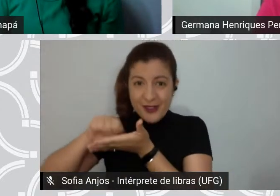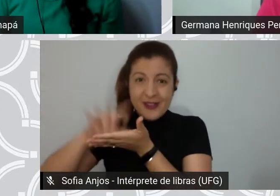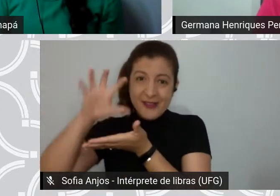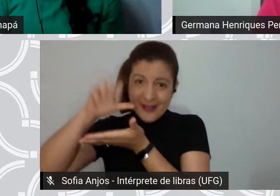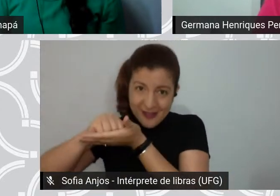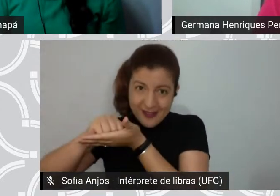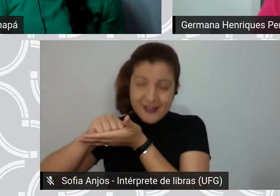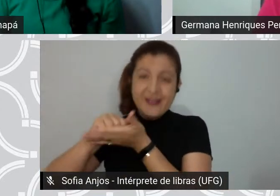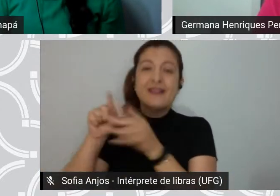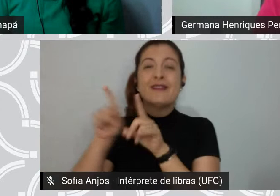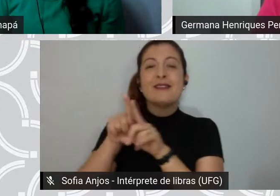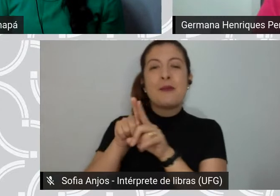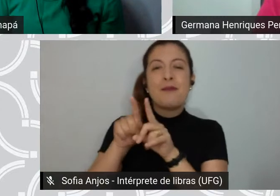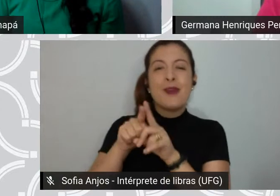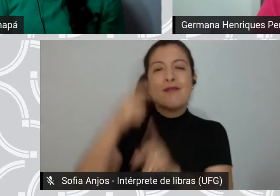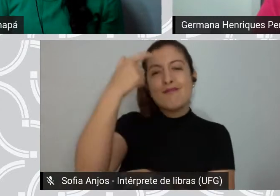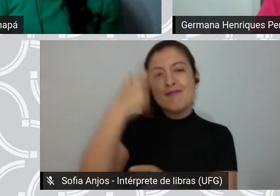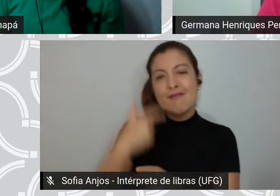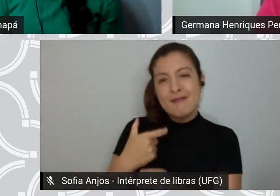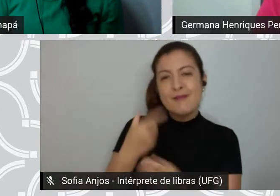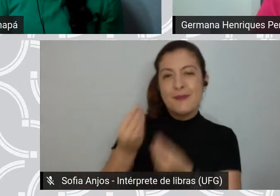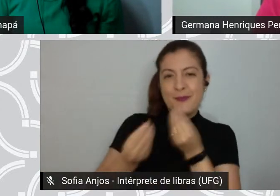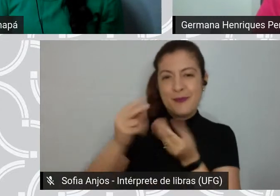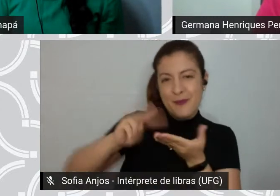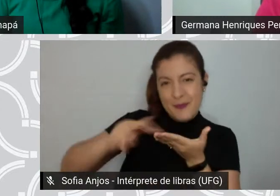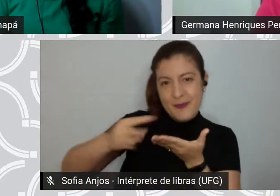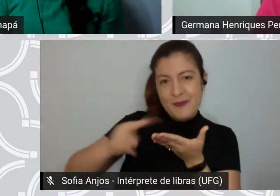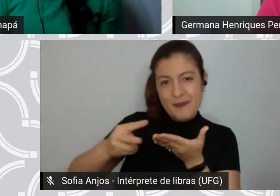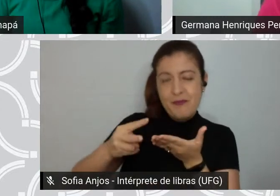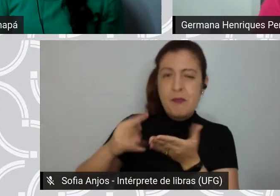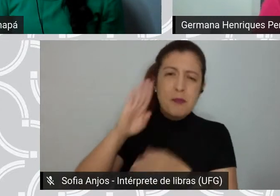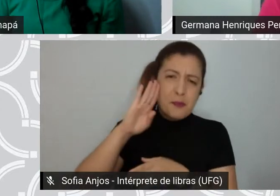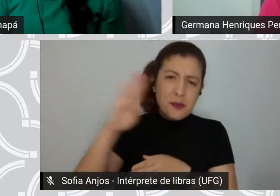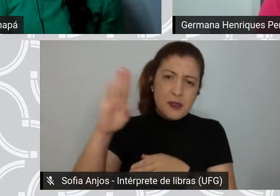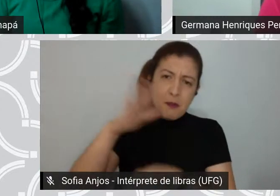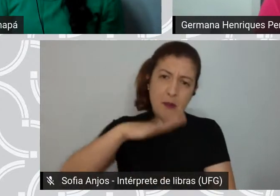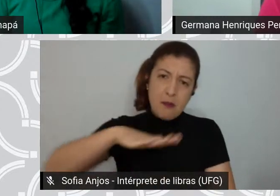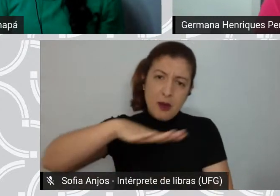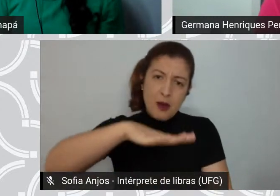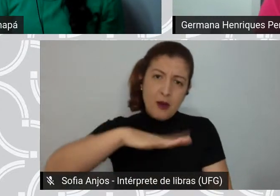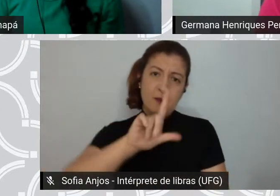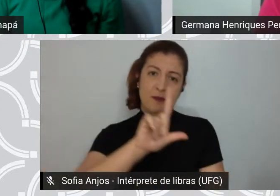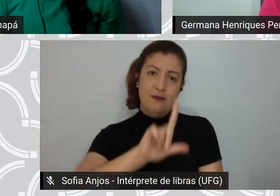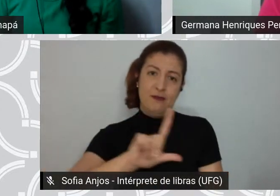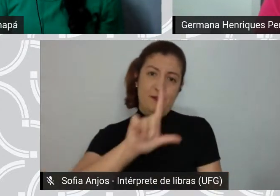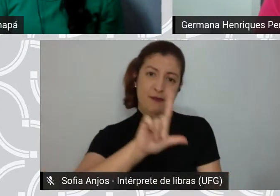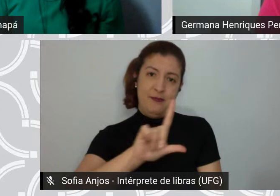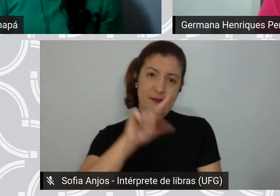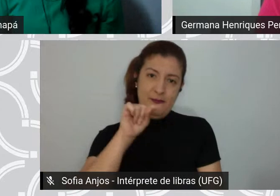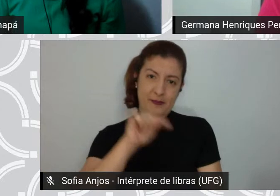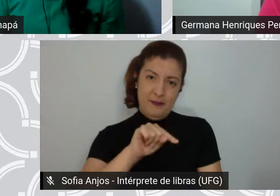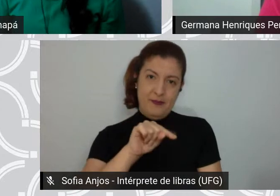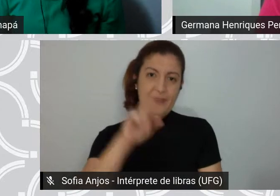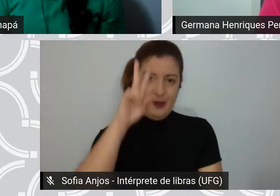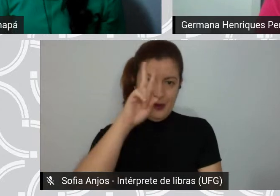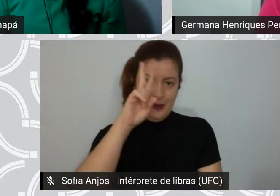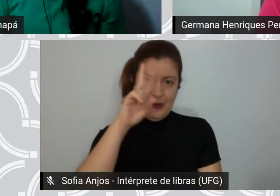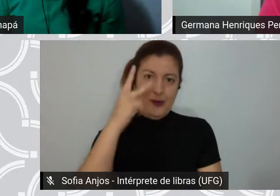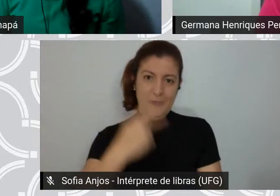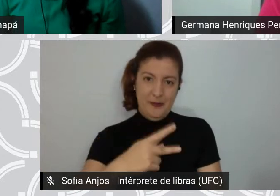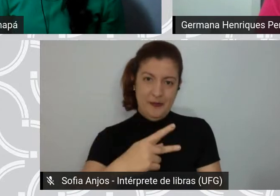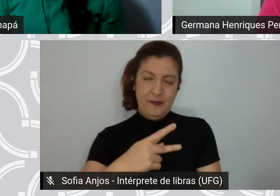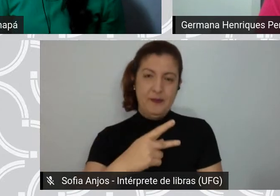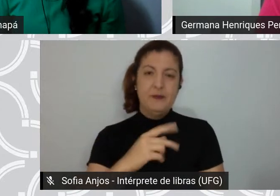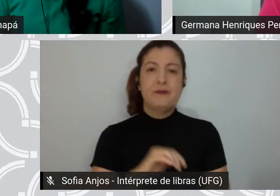tradução literária, né? Então, com base nisso, né, que eu espero